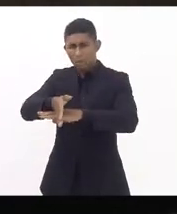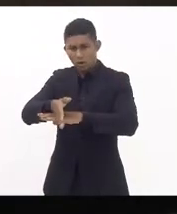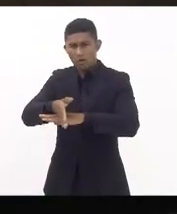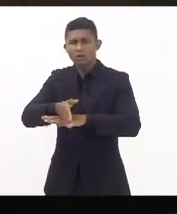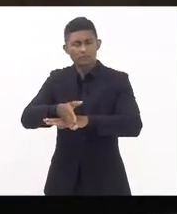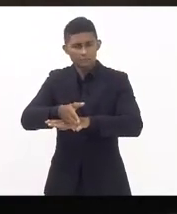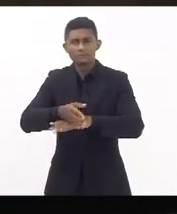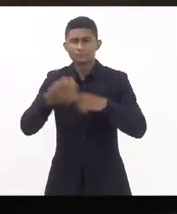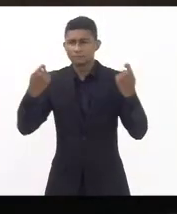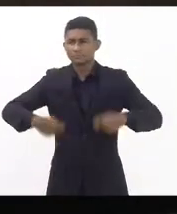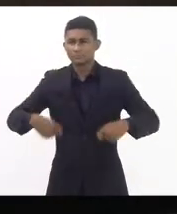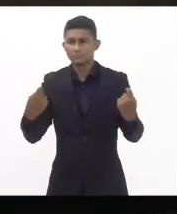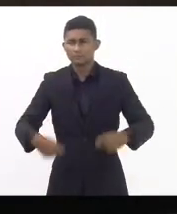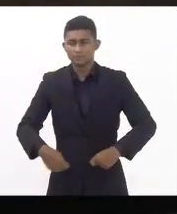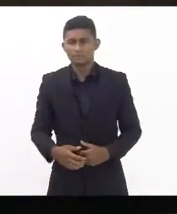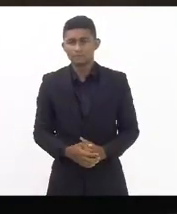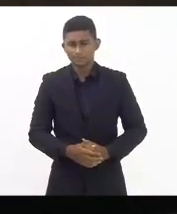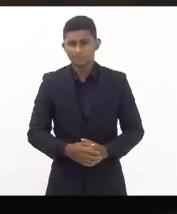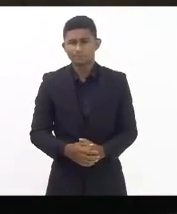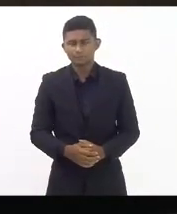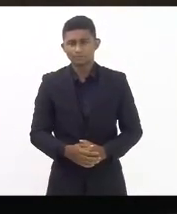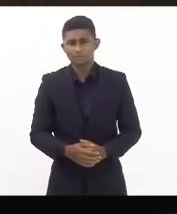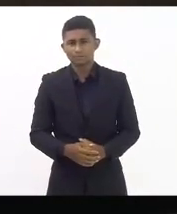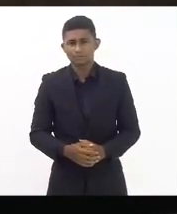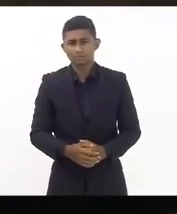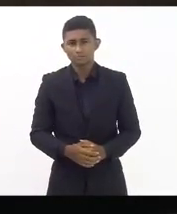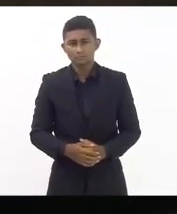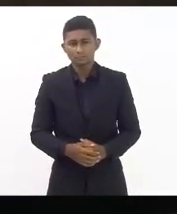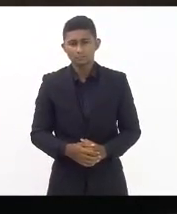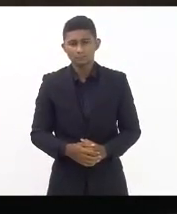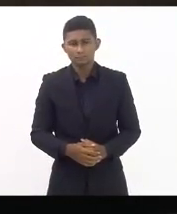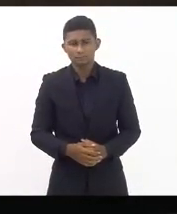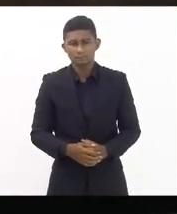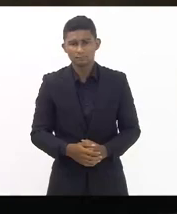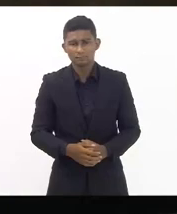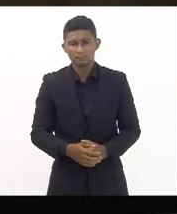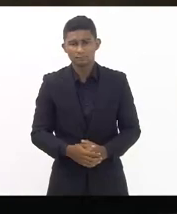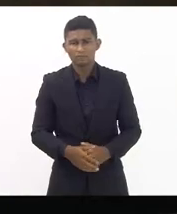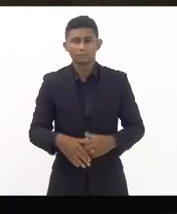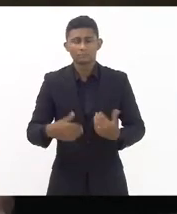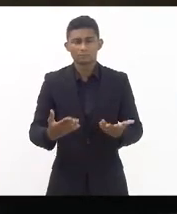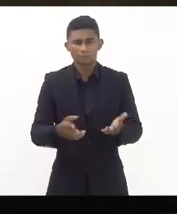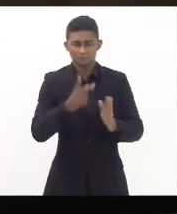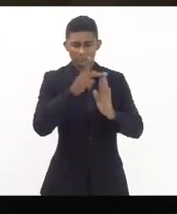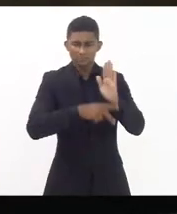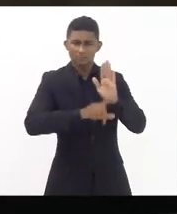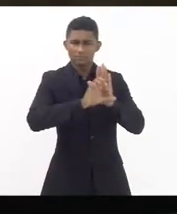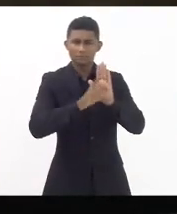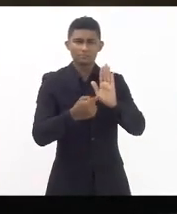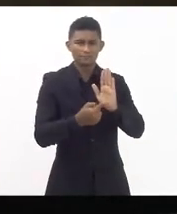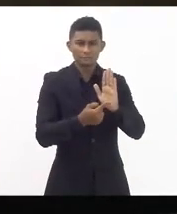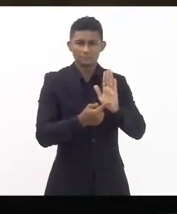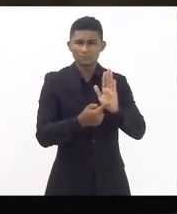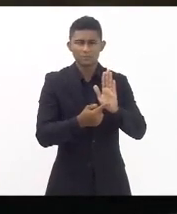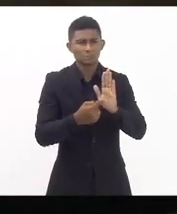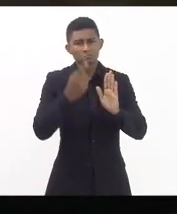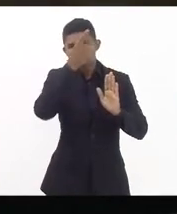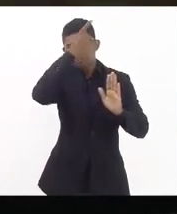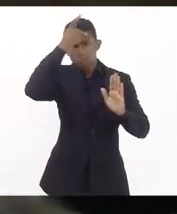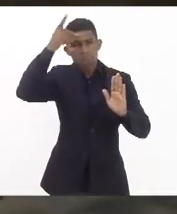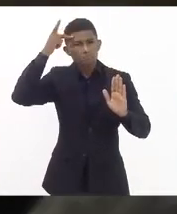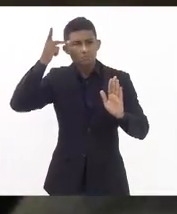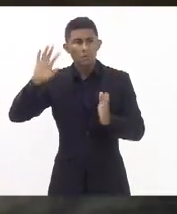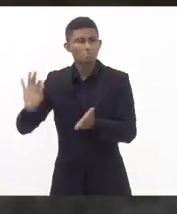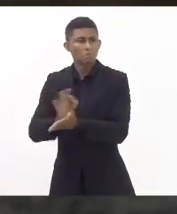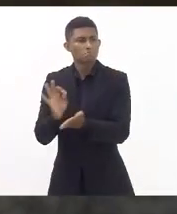assinado, derrubar esse veto, seja esse PL, assinado por quem for